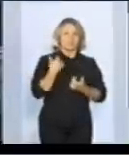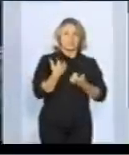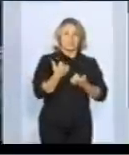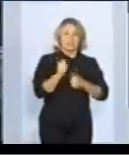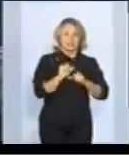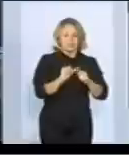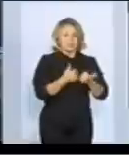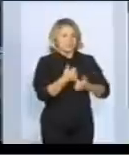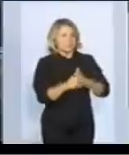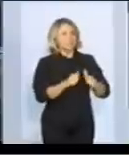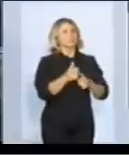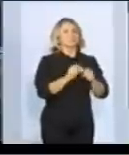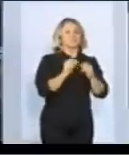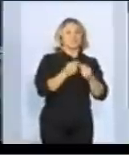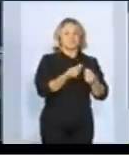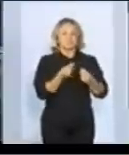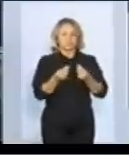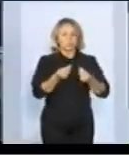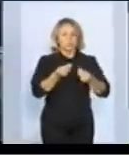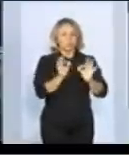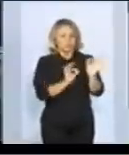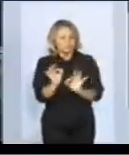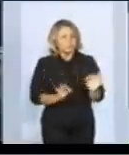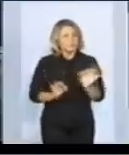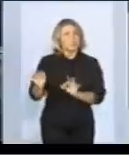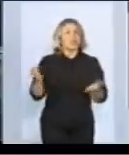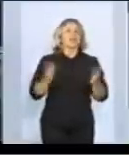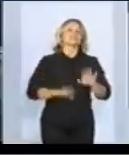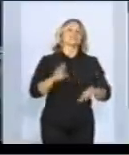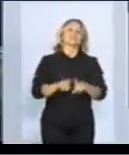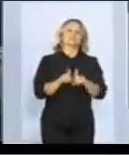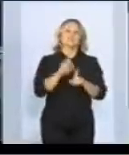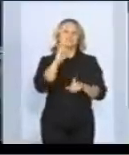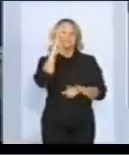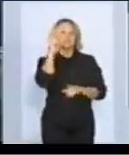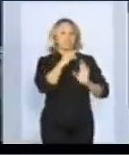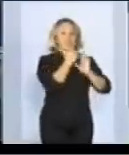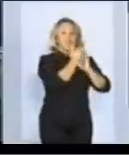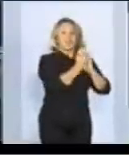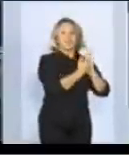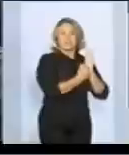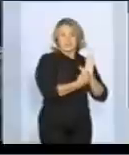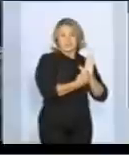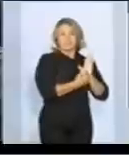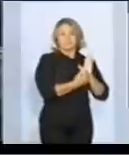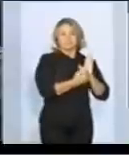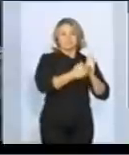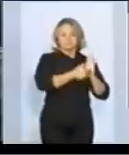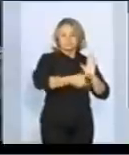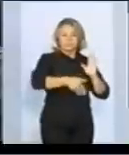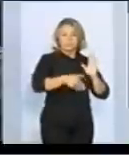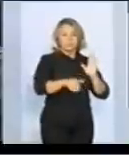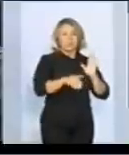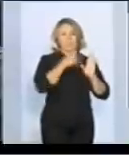a burocracia que se cria com a regulação, particularmente nesse caso, basta olhar as normas sem incentivo e assim por diante, é muito